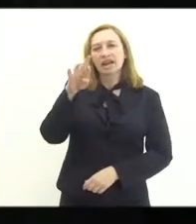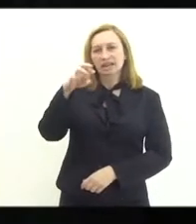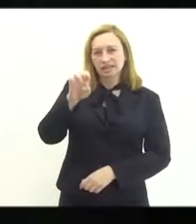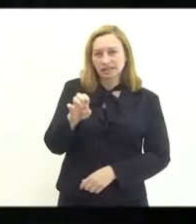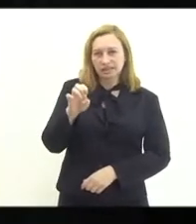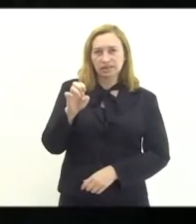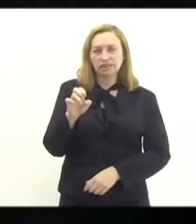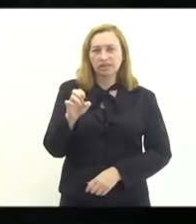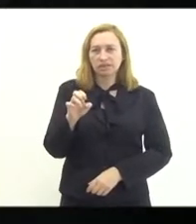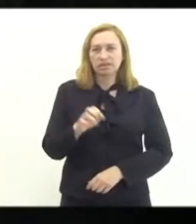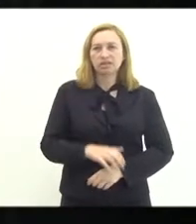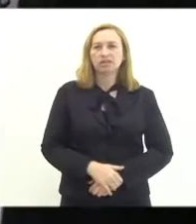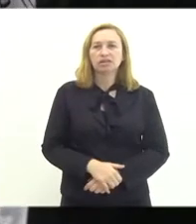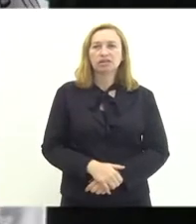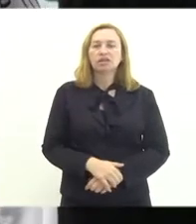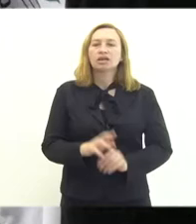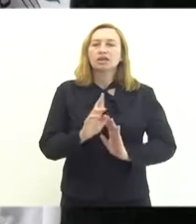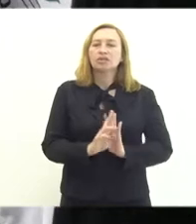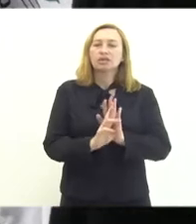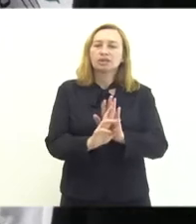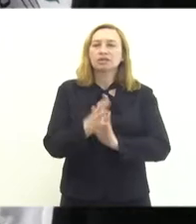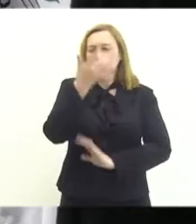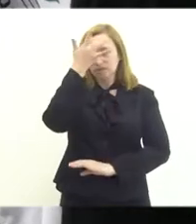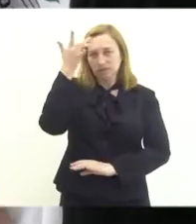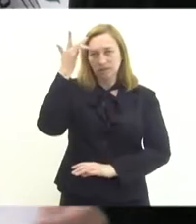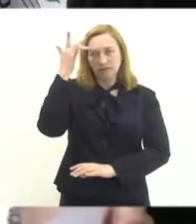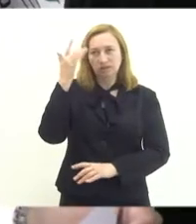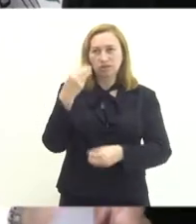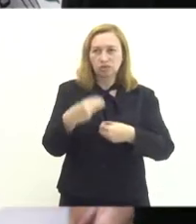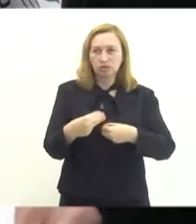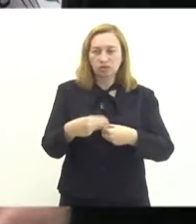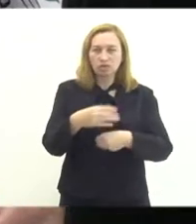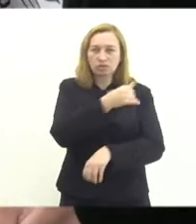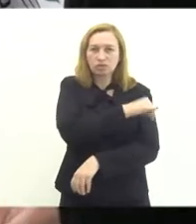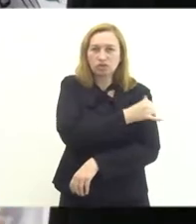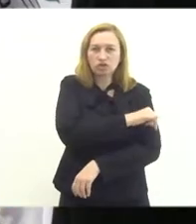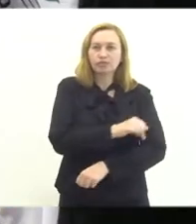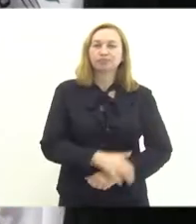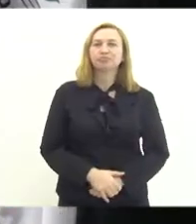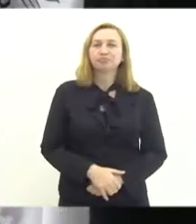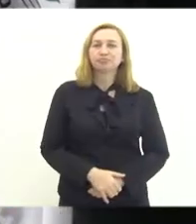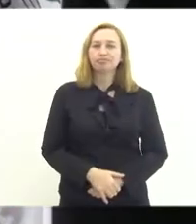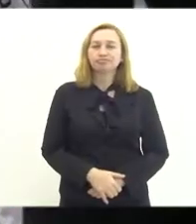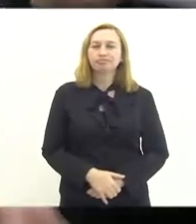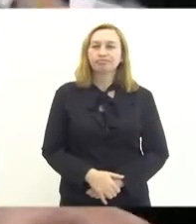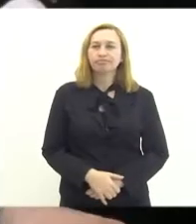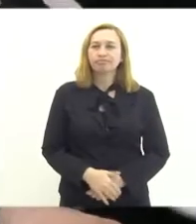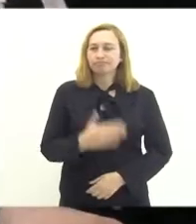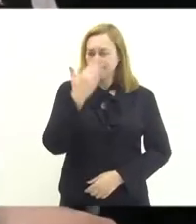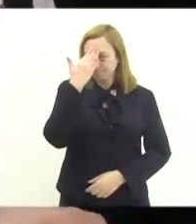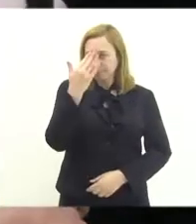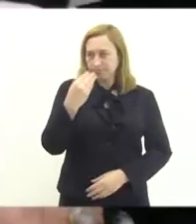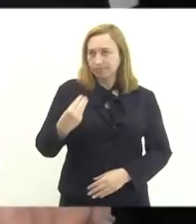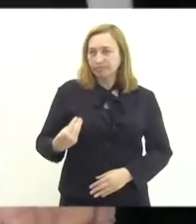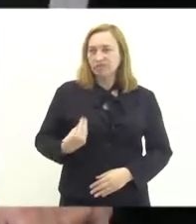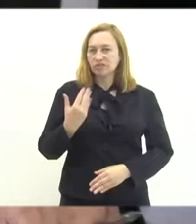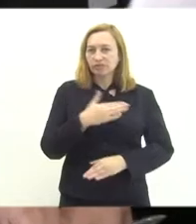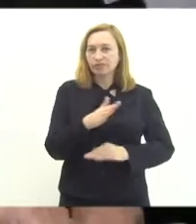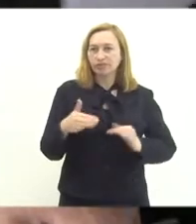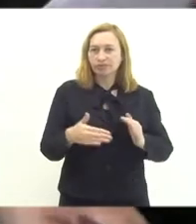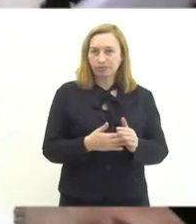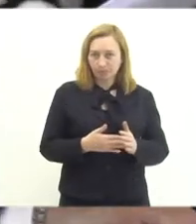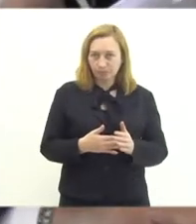Furtado representando a saúde mental do município do Rio de Janeiro agradeço a presença de todos